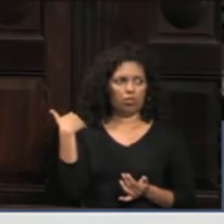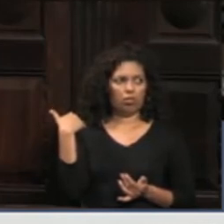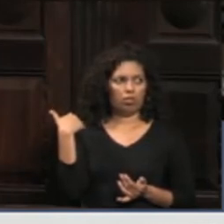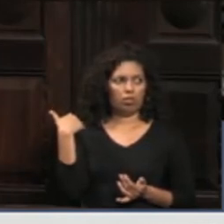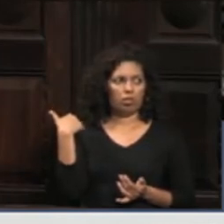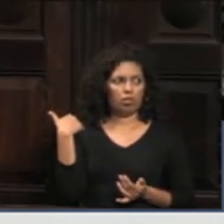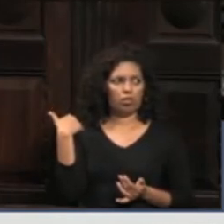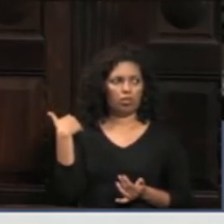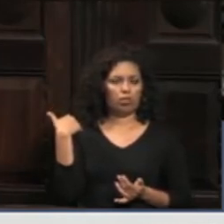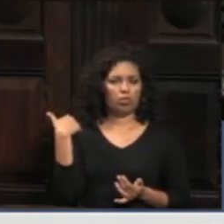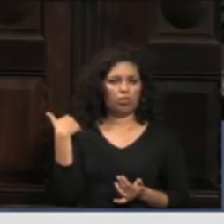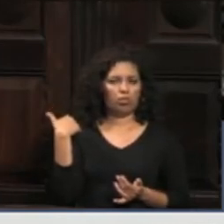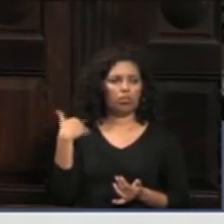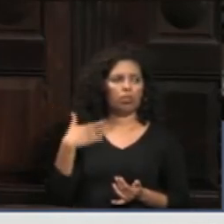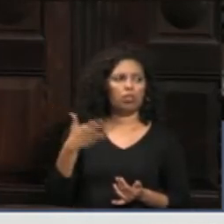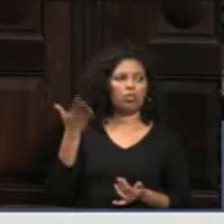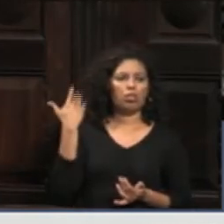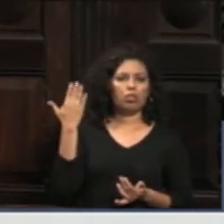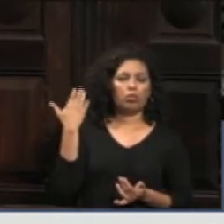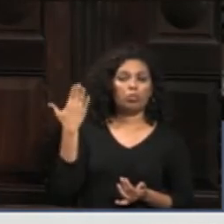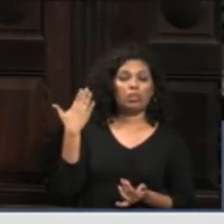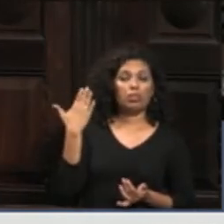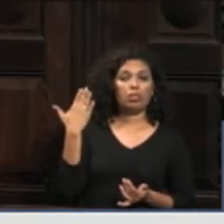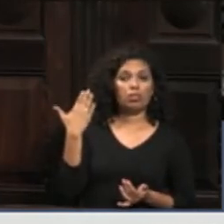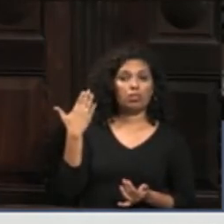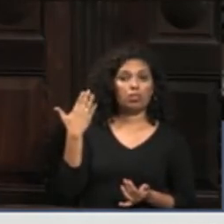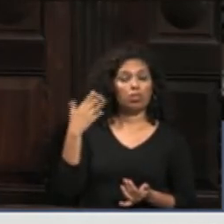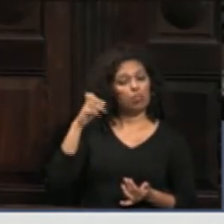da existência disto como fato.